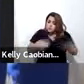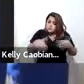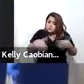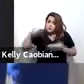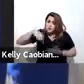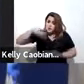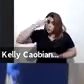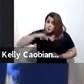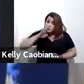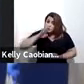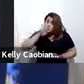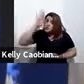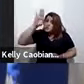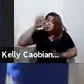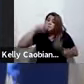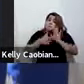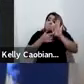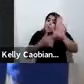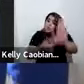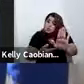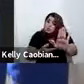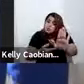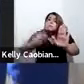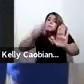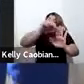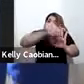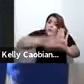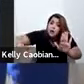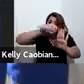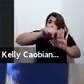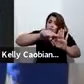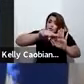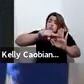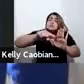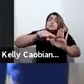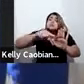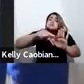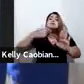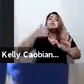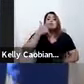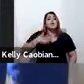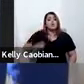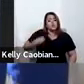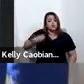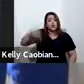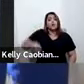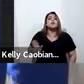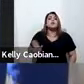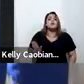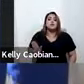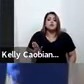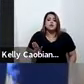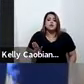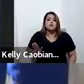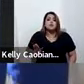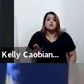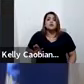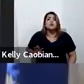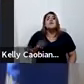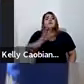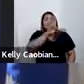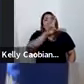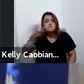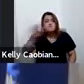demonstrou aos trabalhadores e deu sinal aos trabalhadores que eles teriam muito mais sucesso se